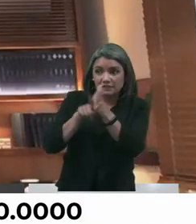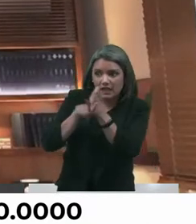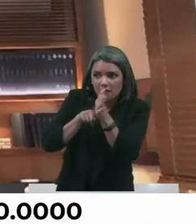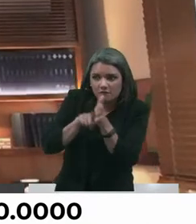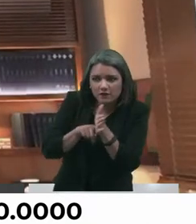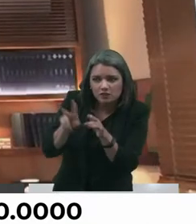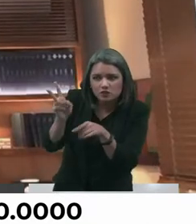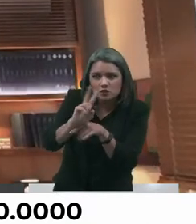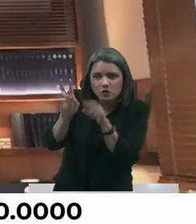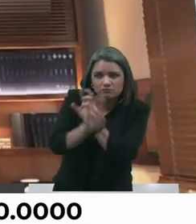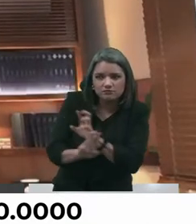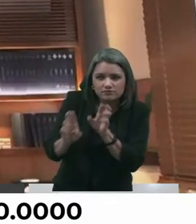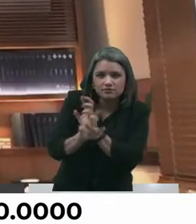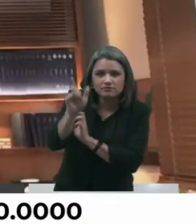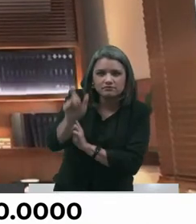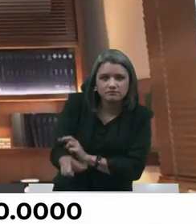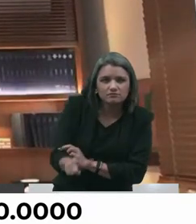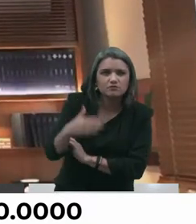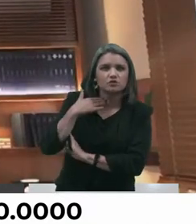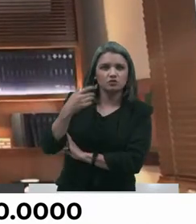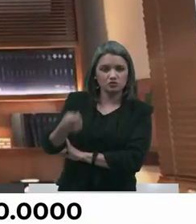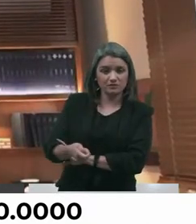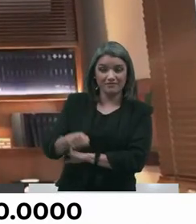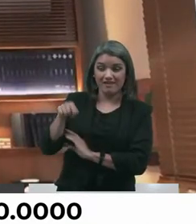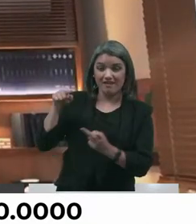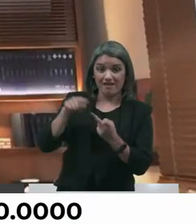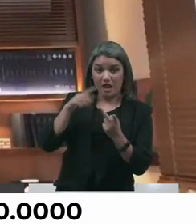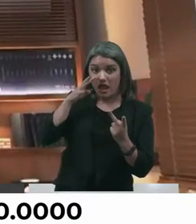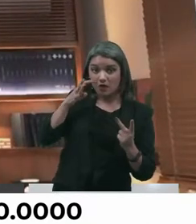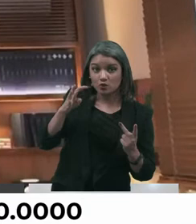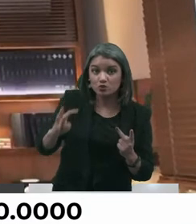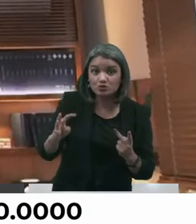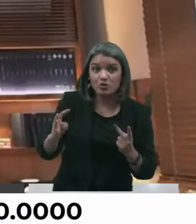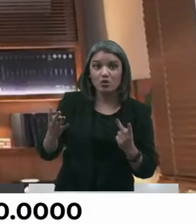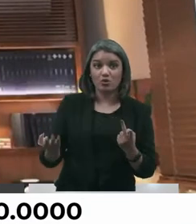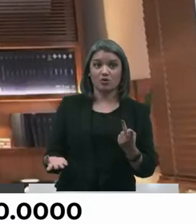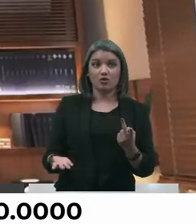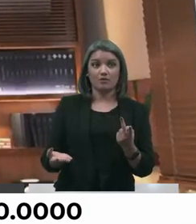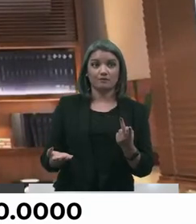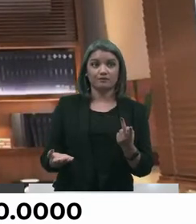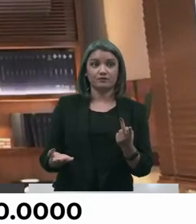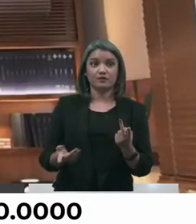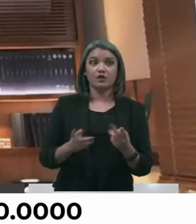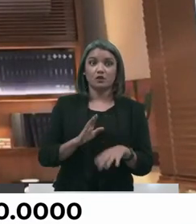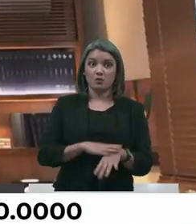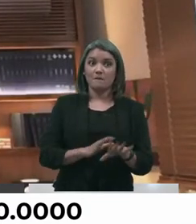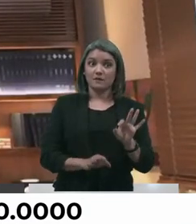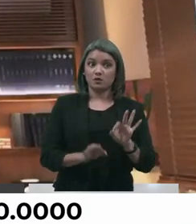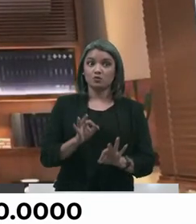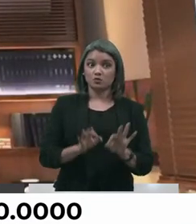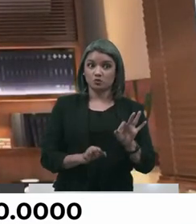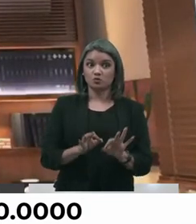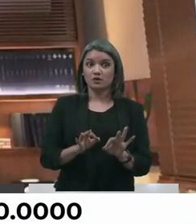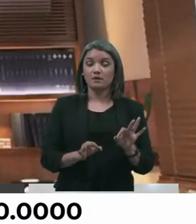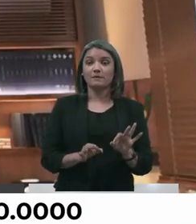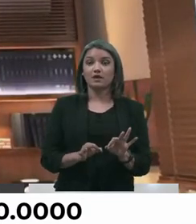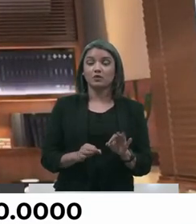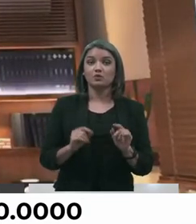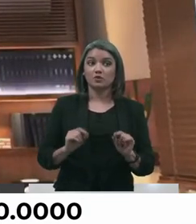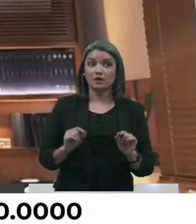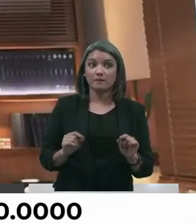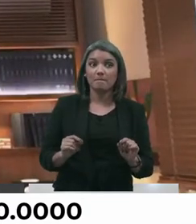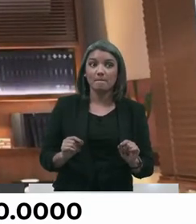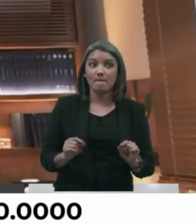o magistrado. Ele acusou o magistrado e, na época do julgamento, eu coloco isso no recurso de